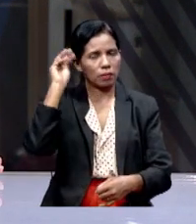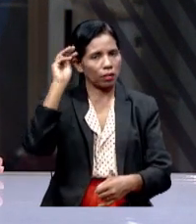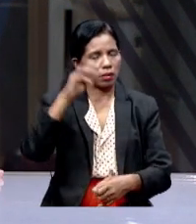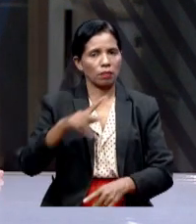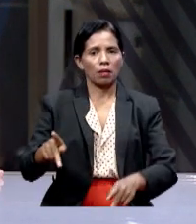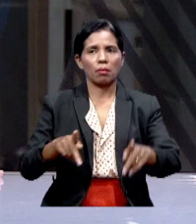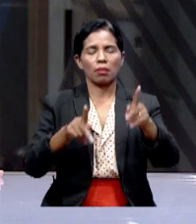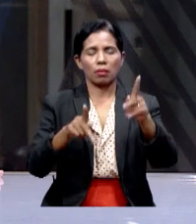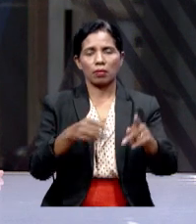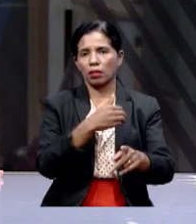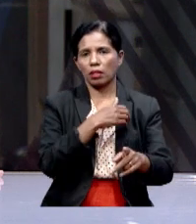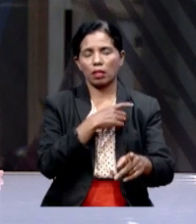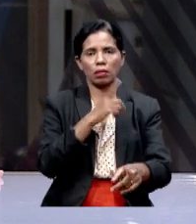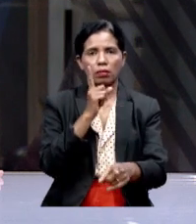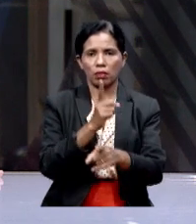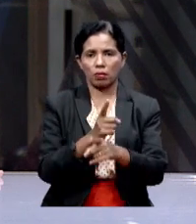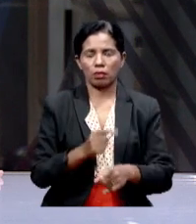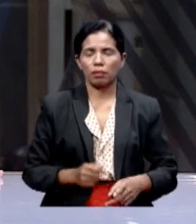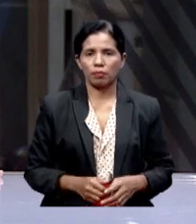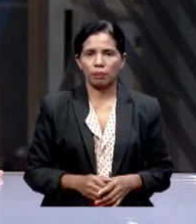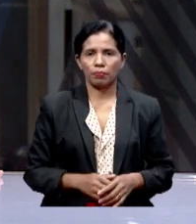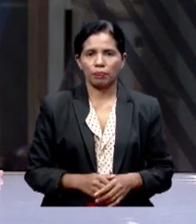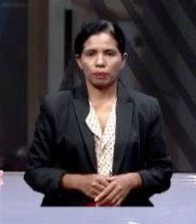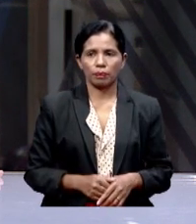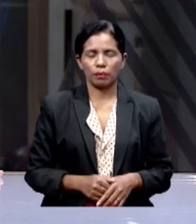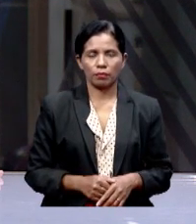em acusação La Forte.